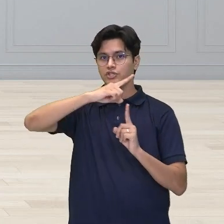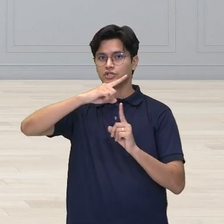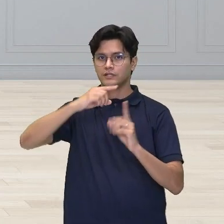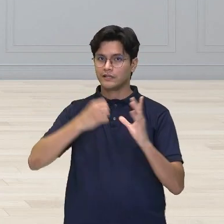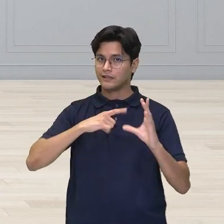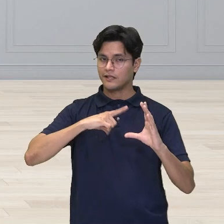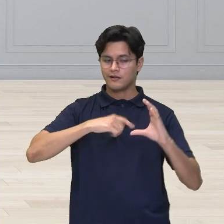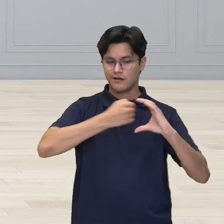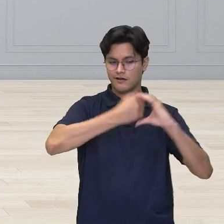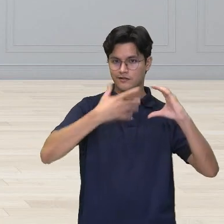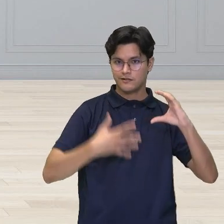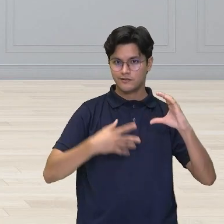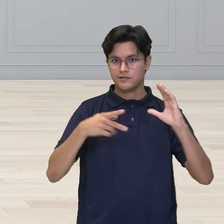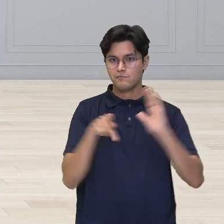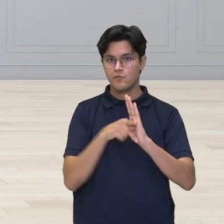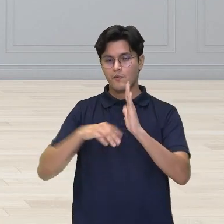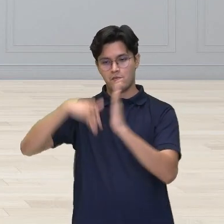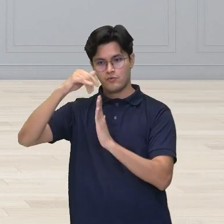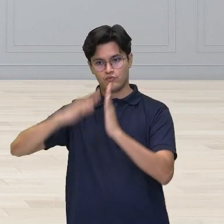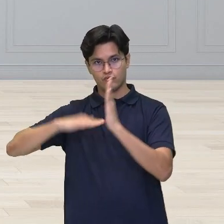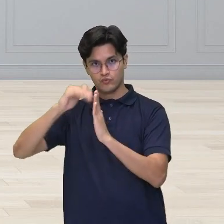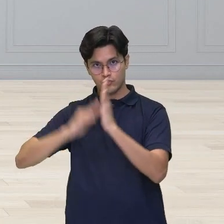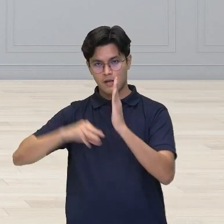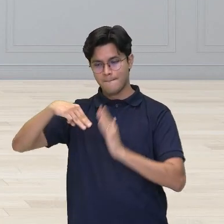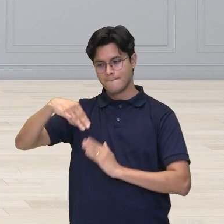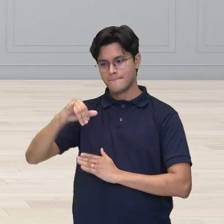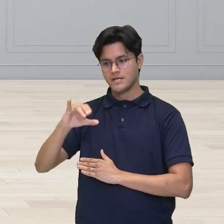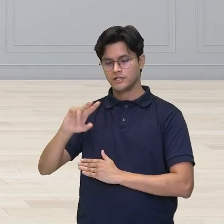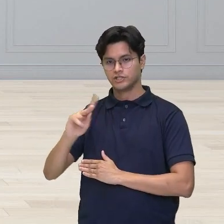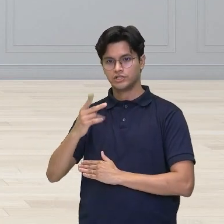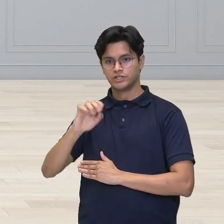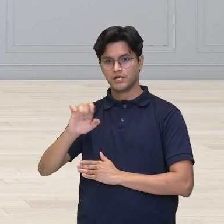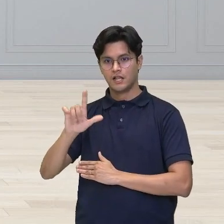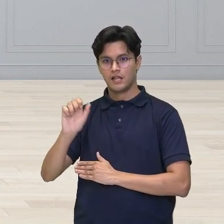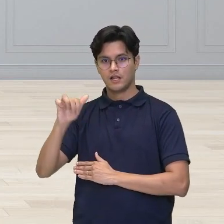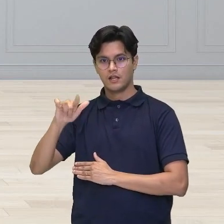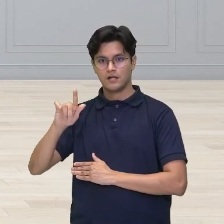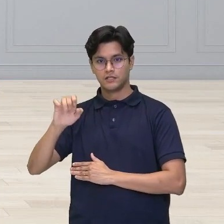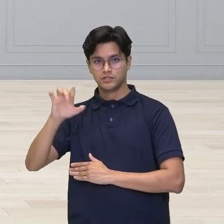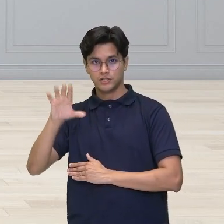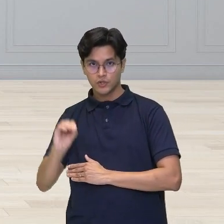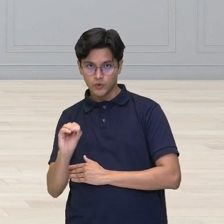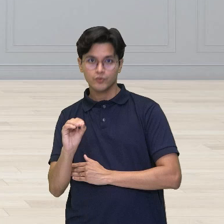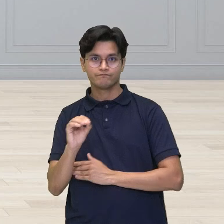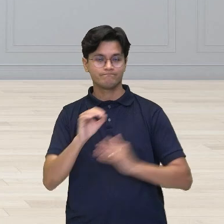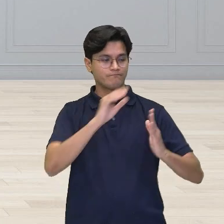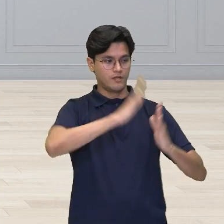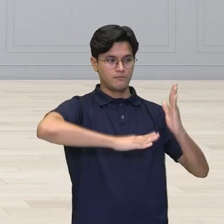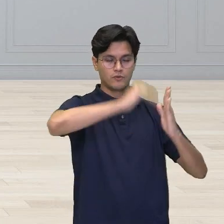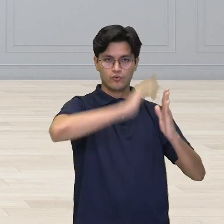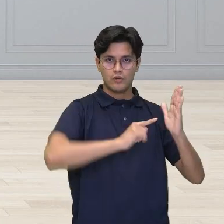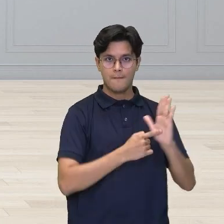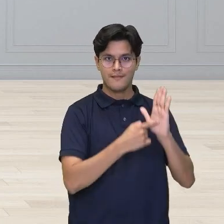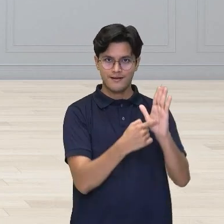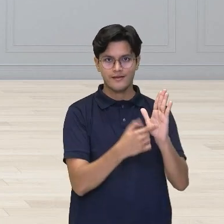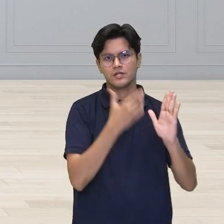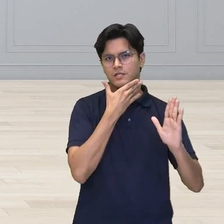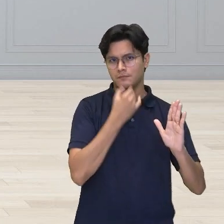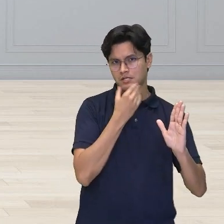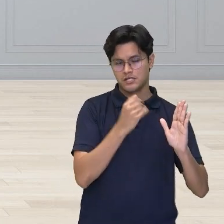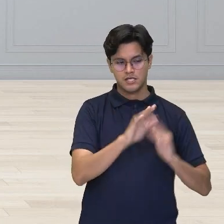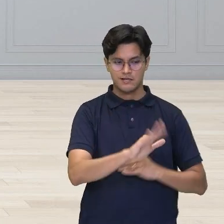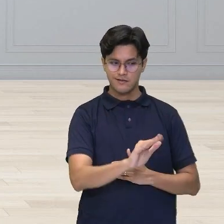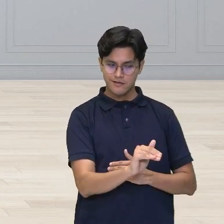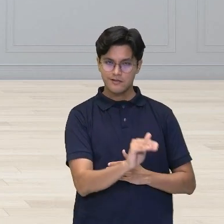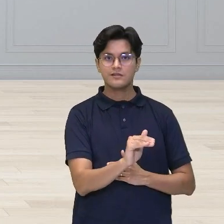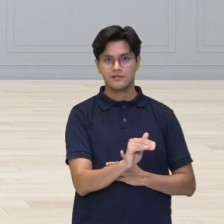A pintura de Murillo, ela centra-se numa criança órfã, como vocês podem observar. Ela foi considerada